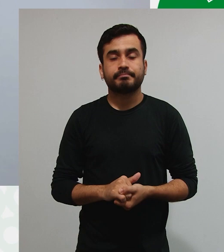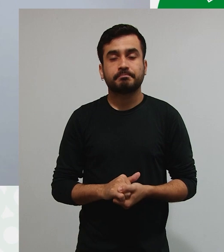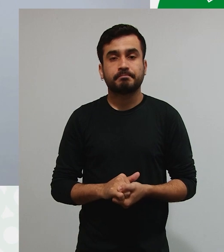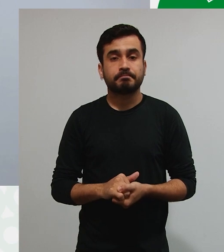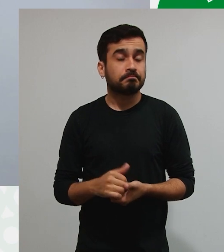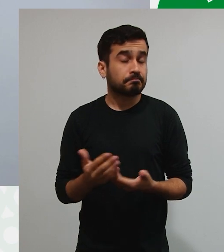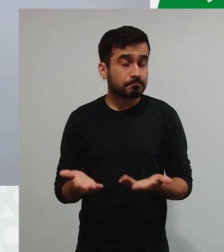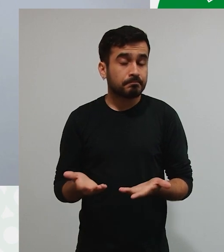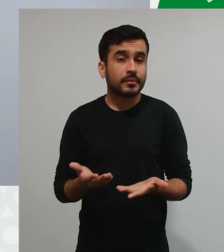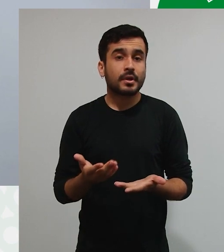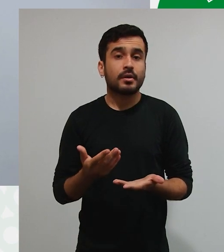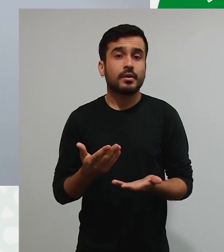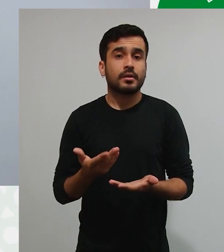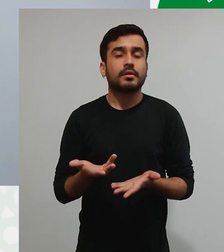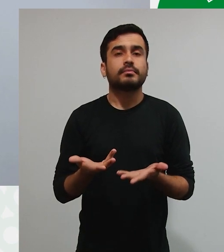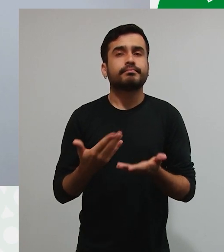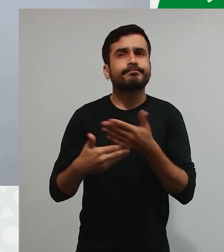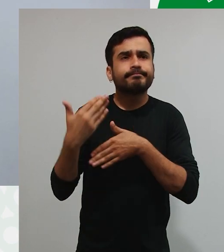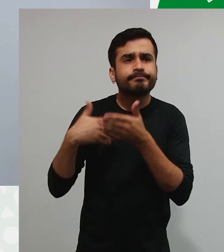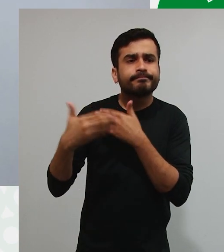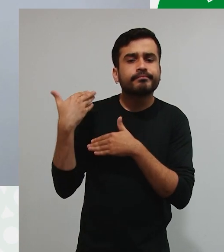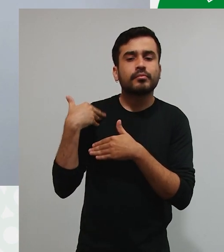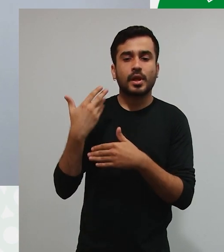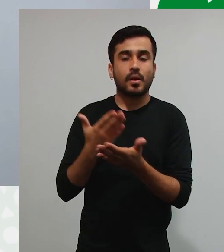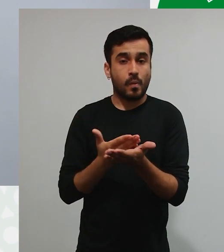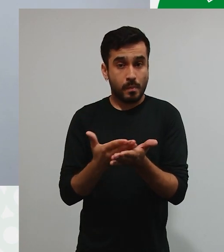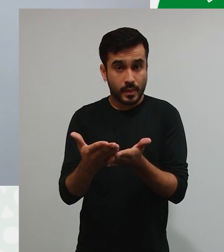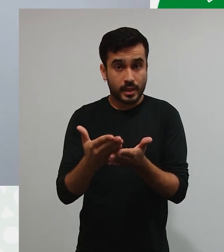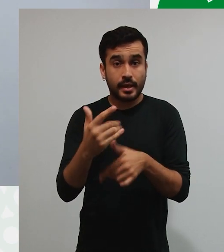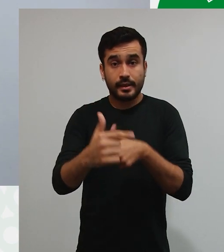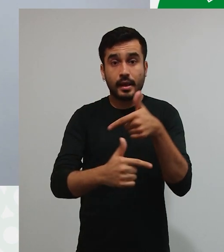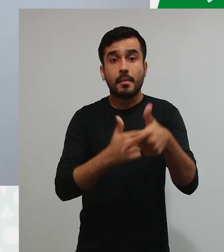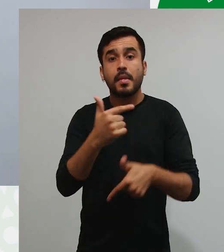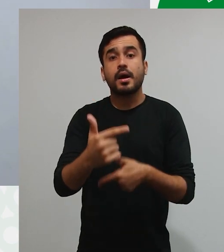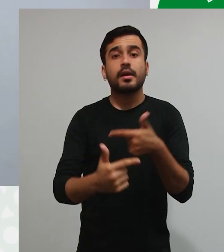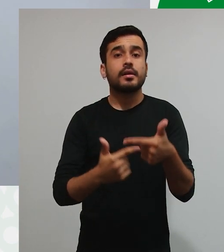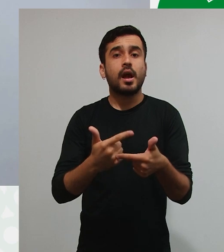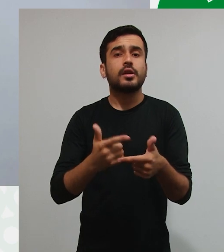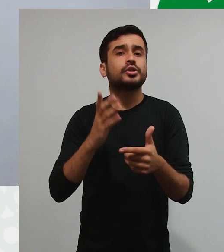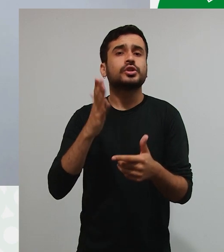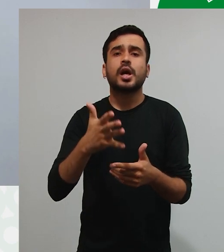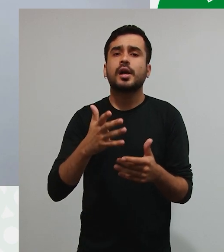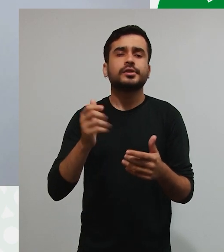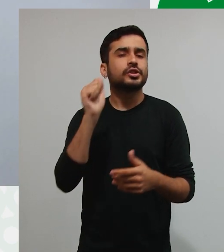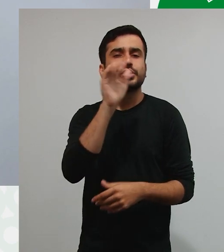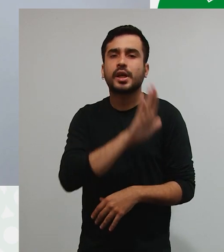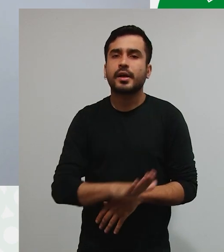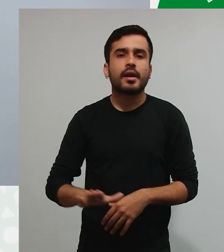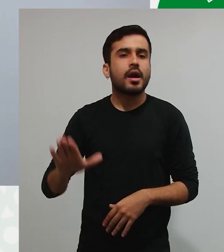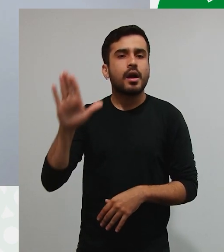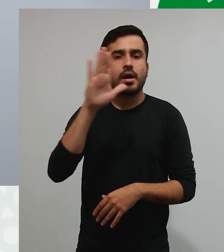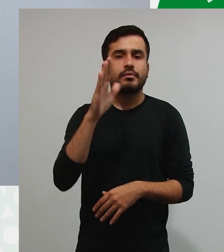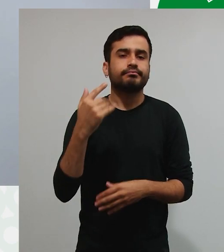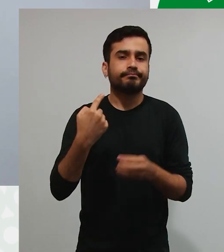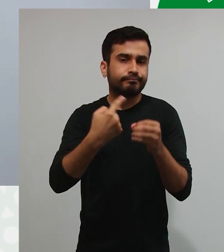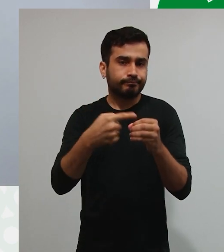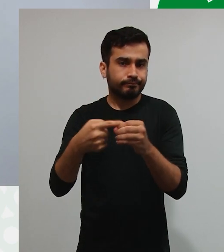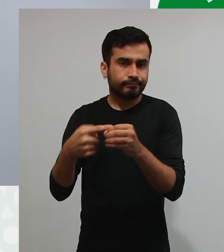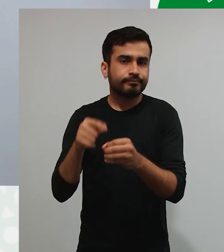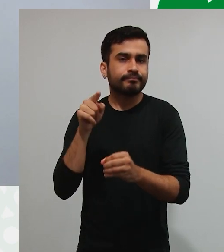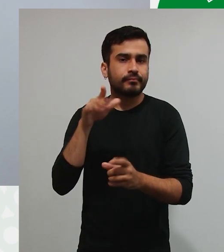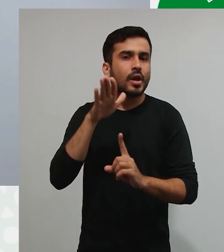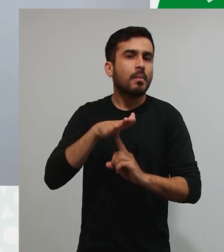ser alfabetizadora, como que é a sua prática enquanto alfabetizadora e quais as experiências que você viveu